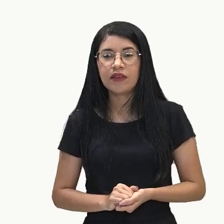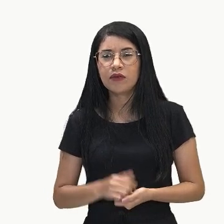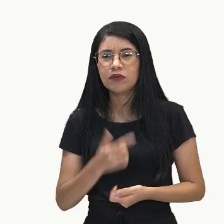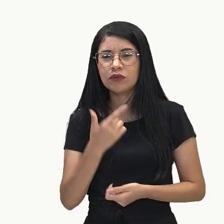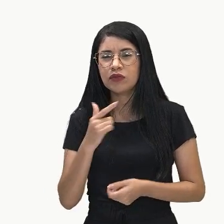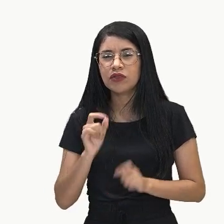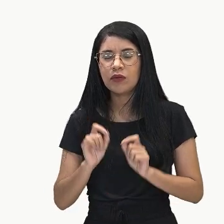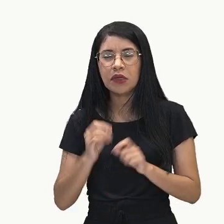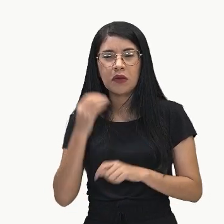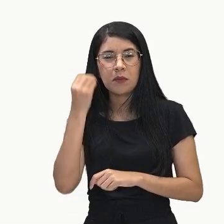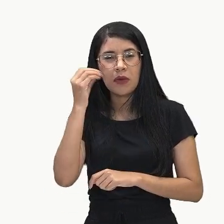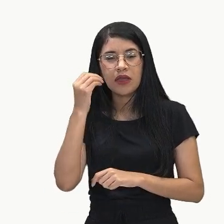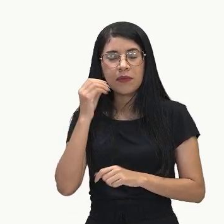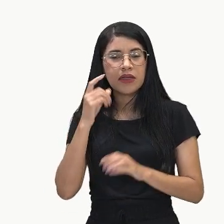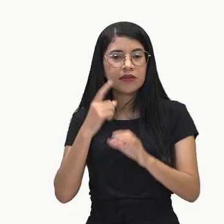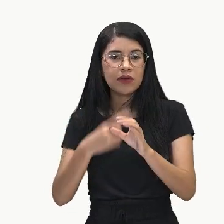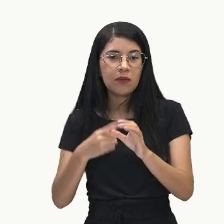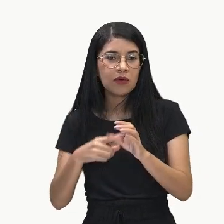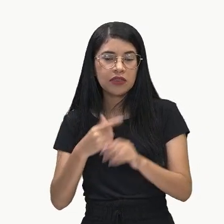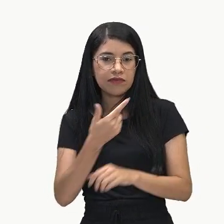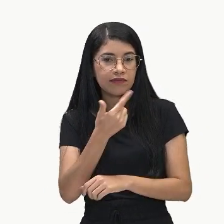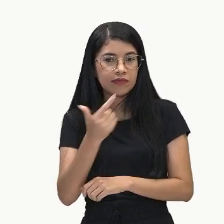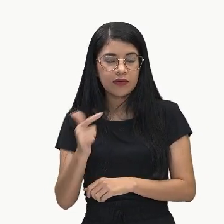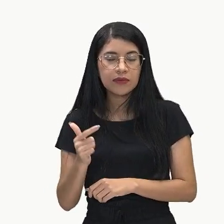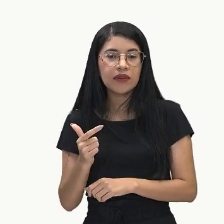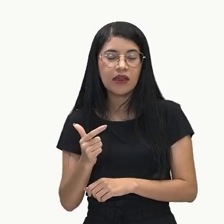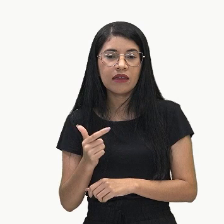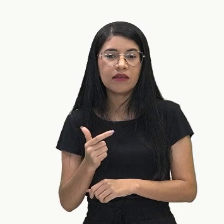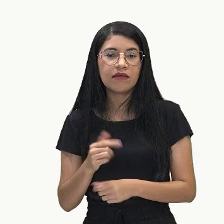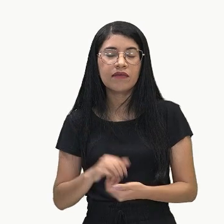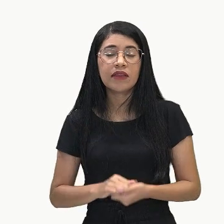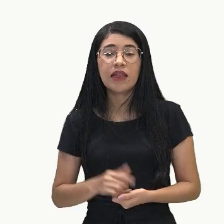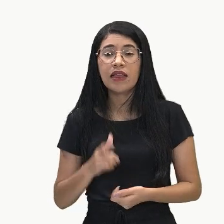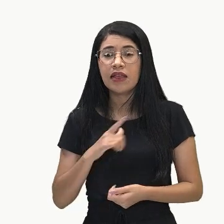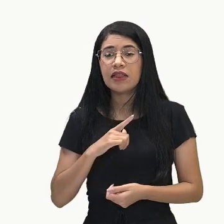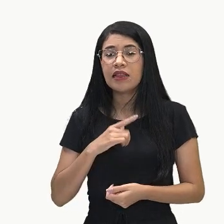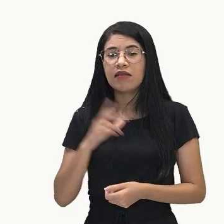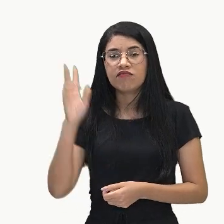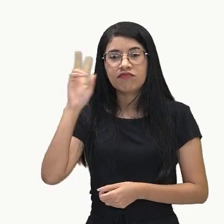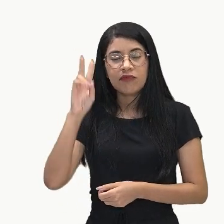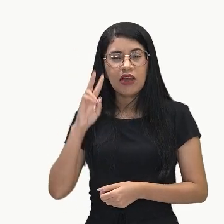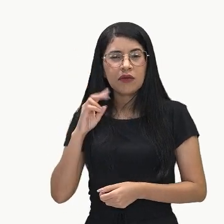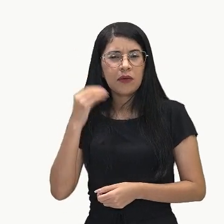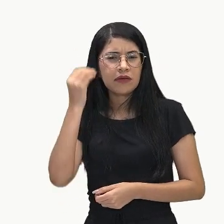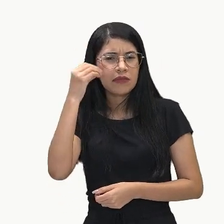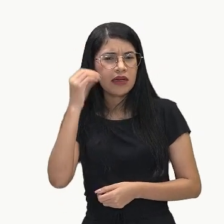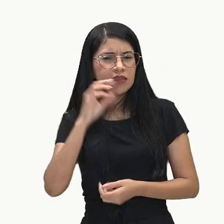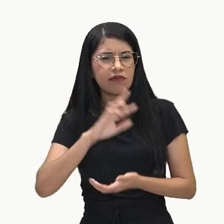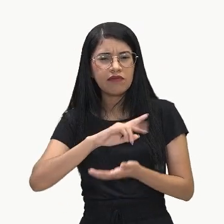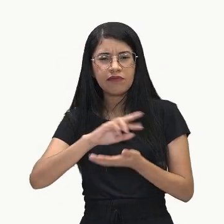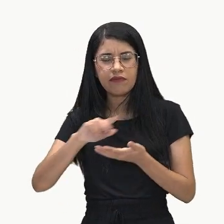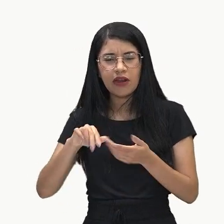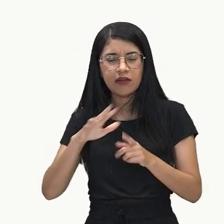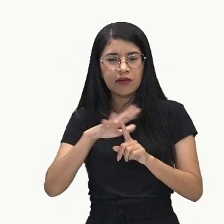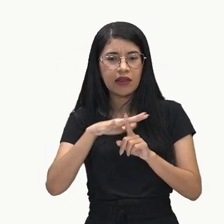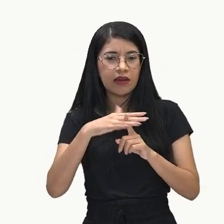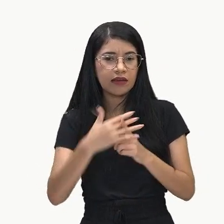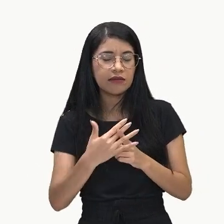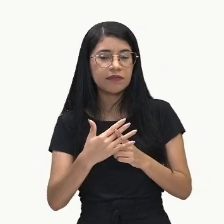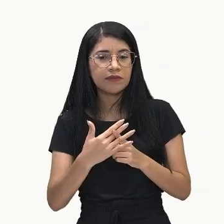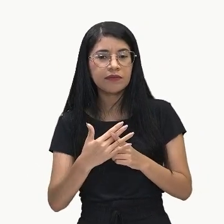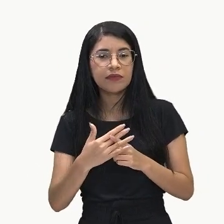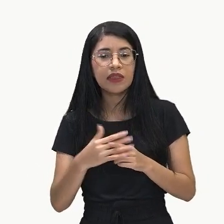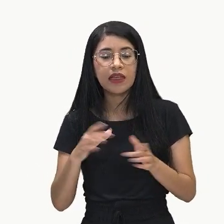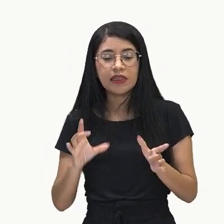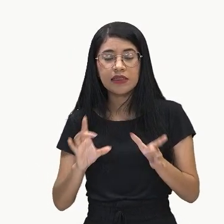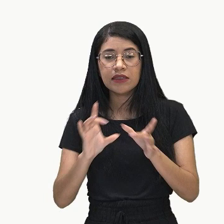uma experiência comunista, a gente tem na nossa história algumas experiências socialistas, e essas experiências socialistas